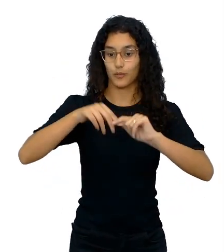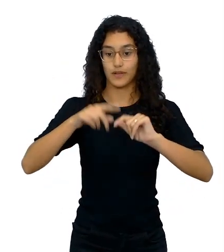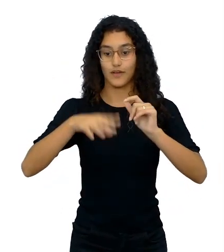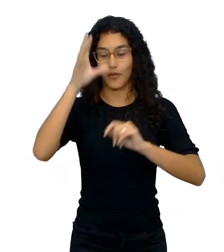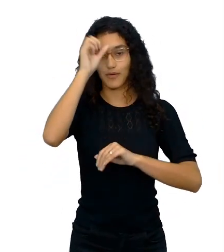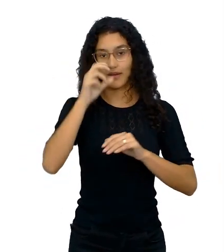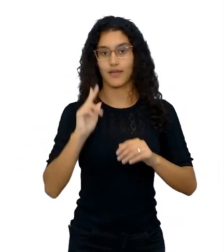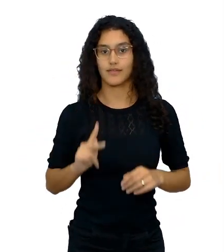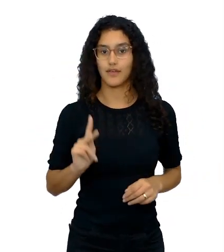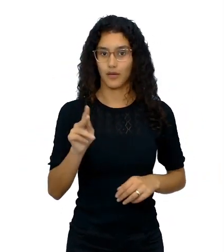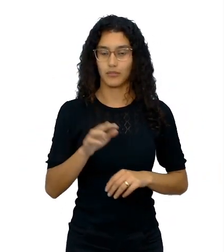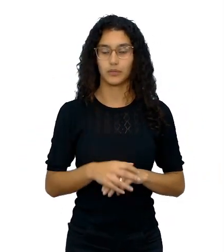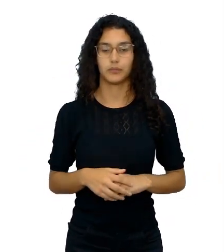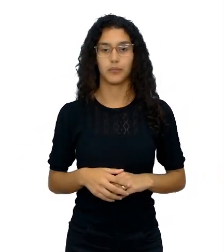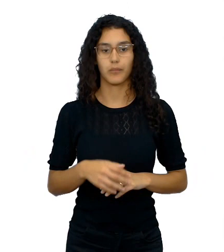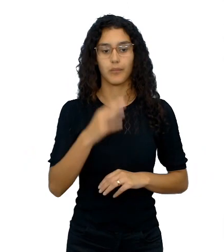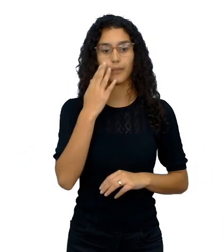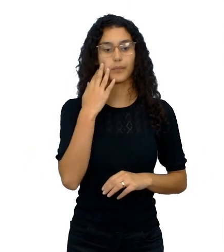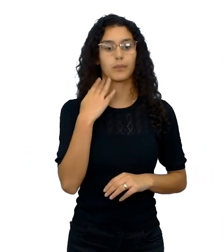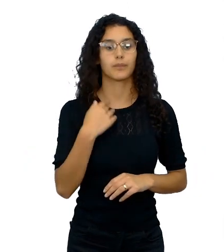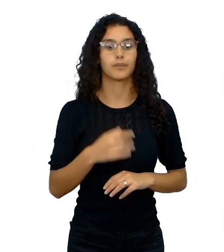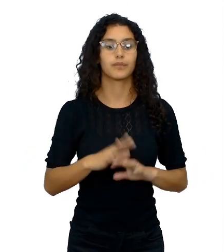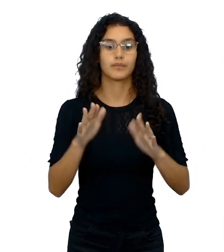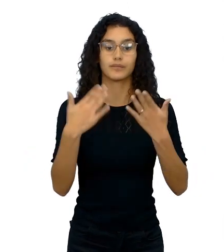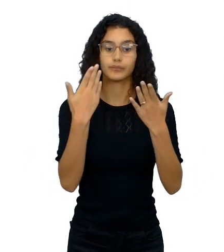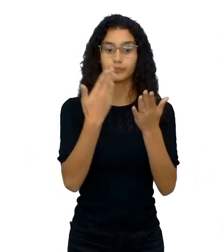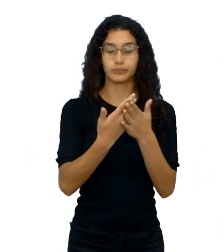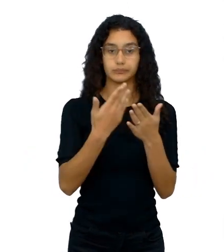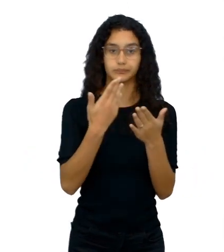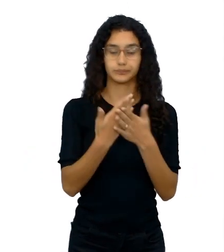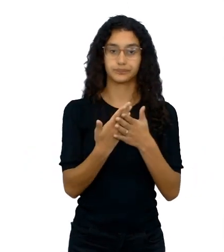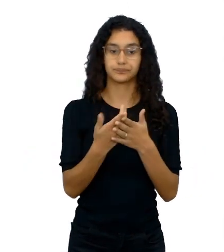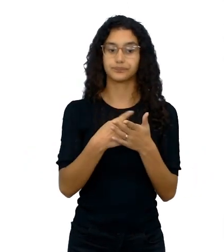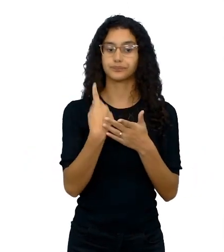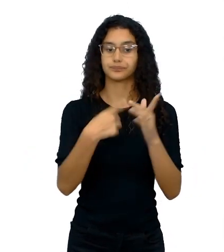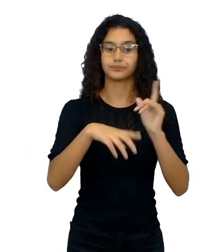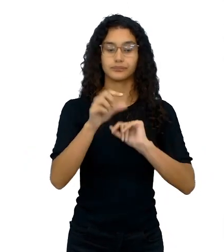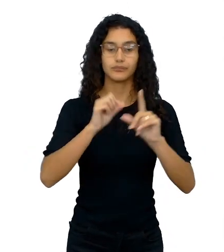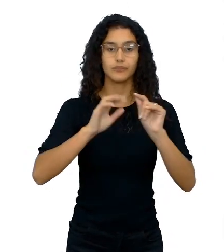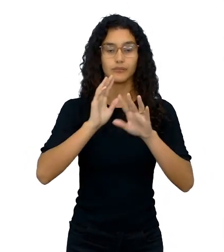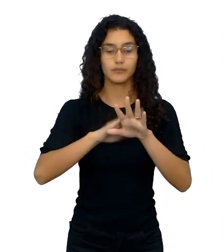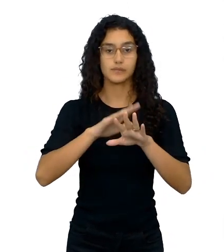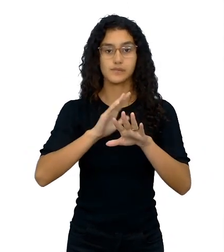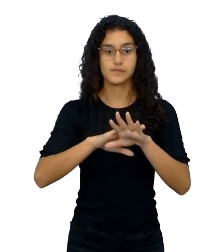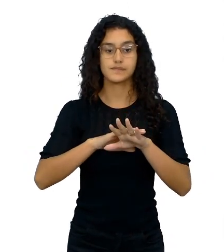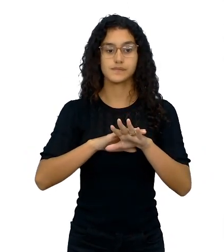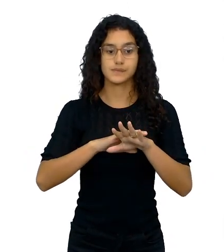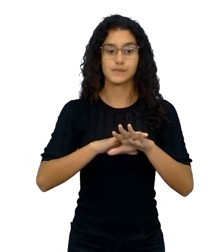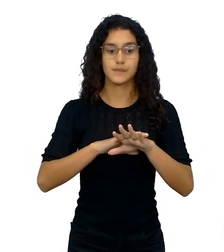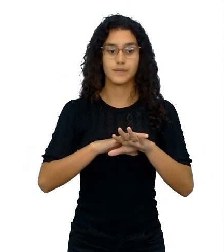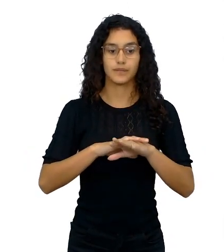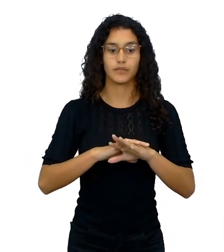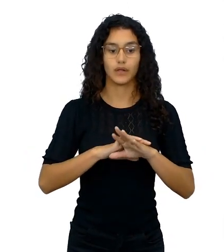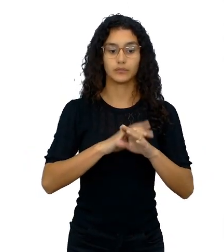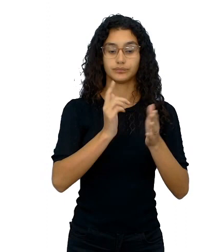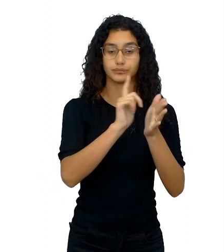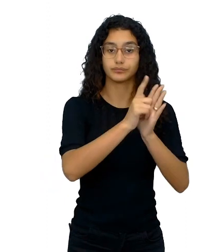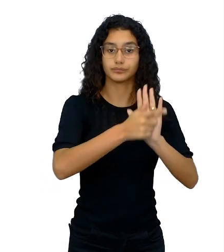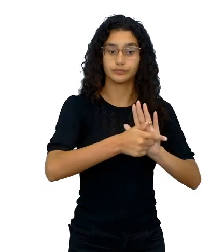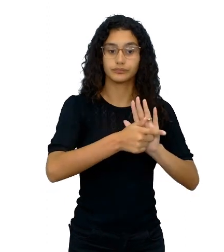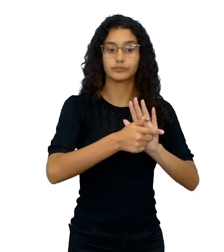Aprender Sempre, tá? Então, as aulas aqui nós escolhemos para trabalhar com esses